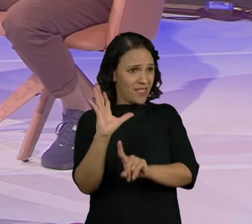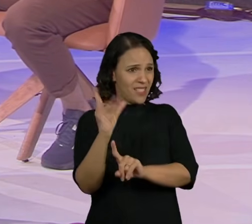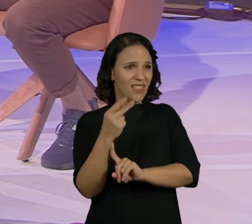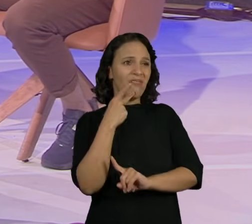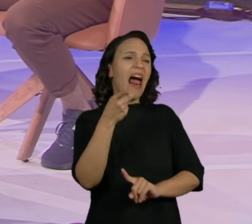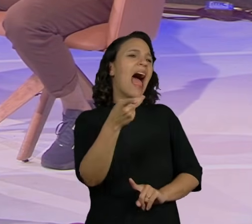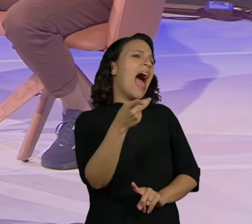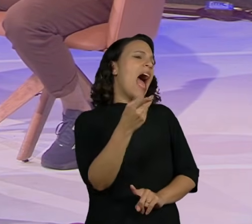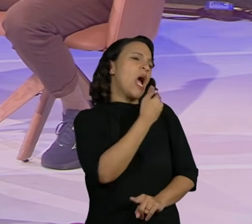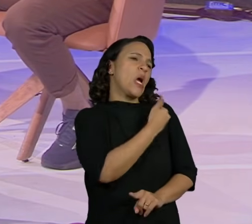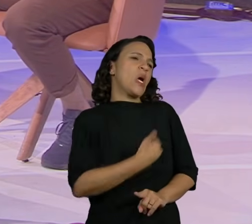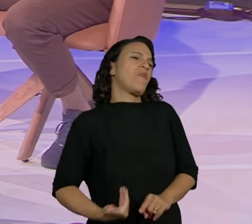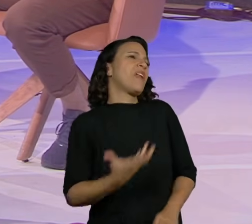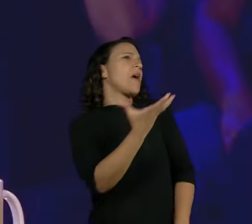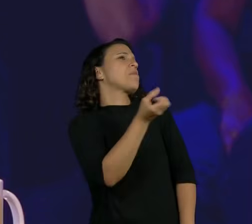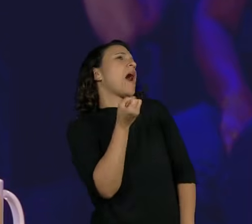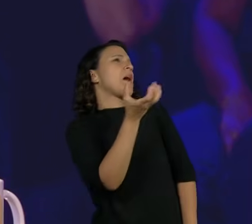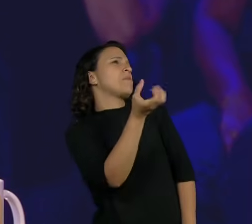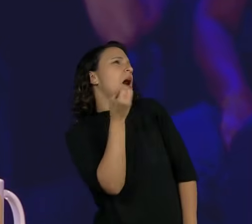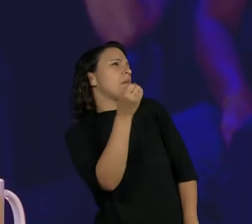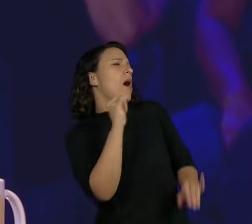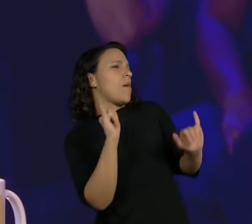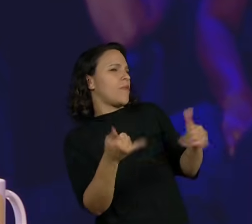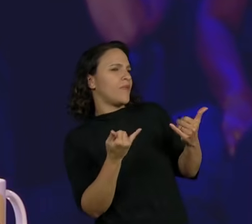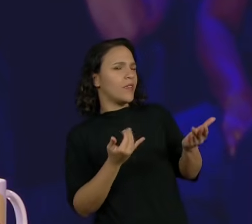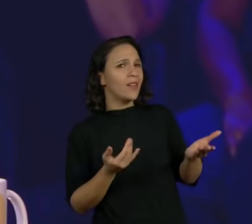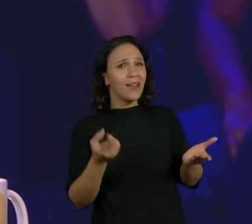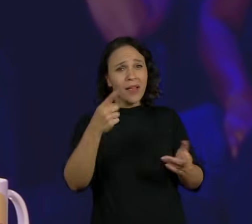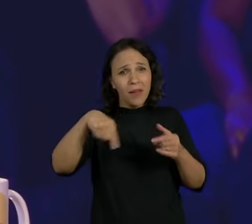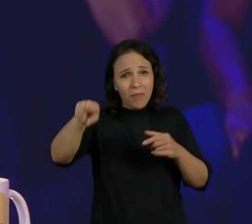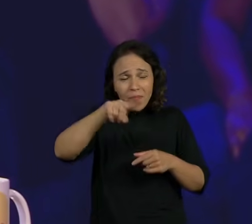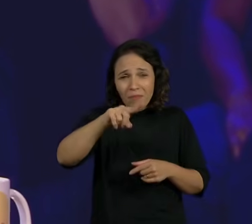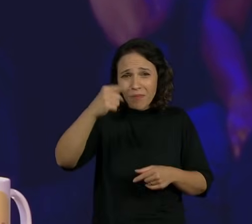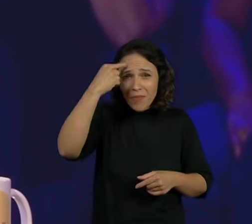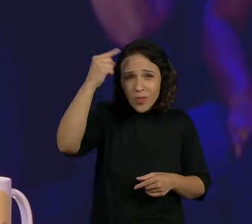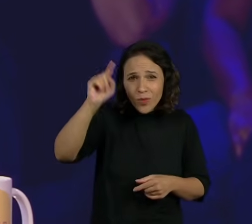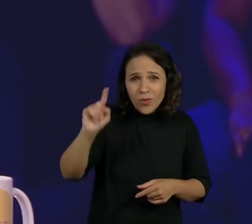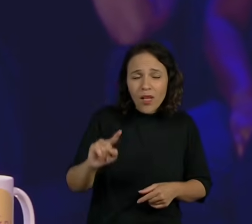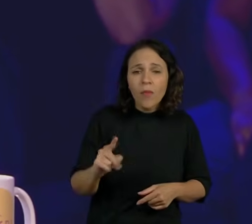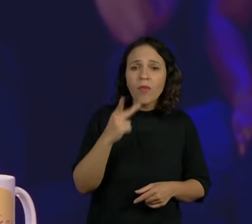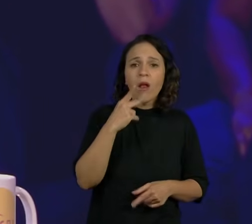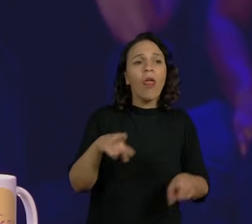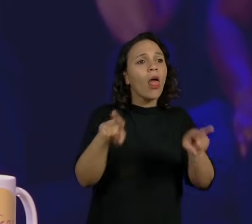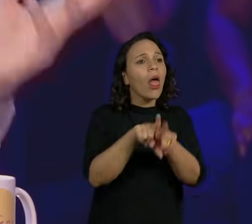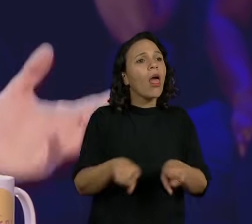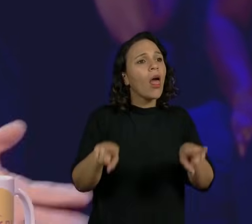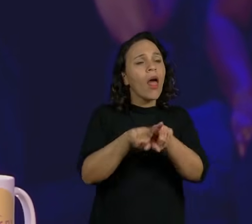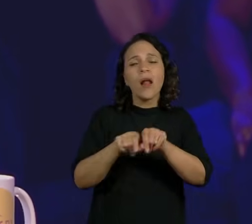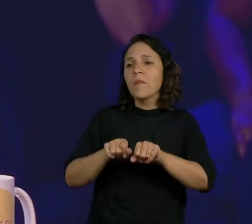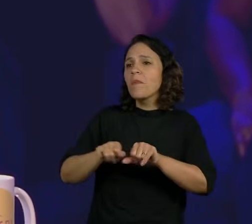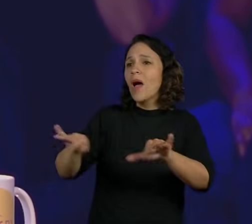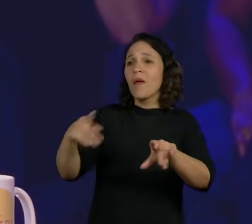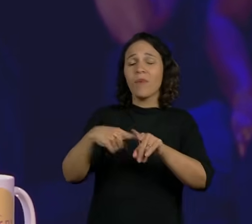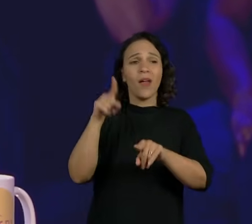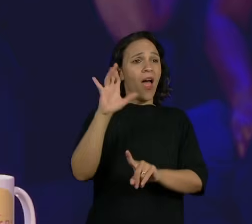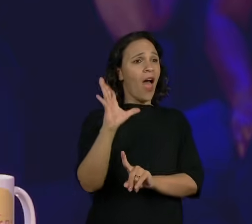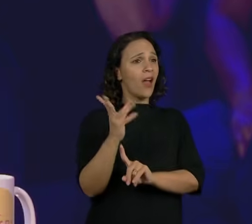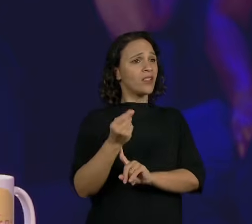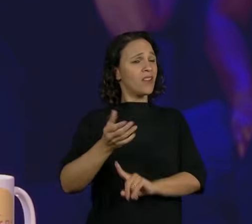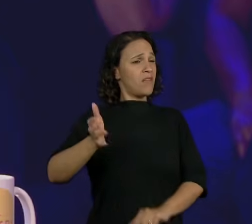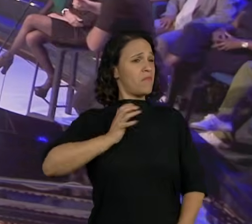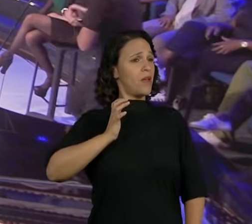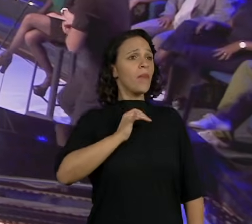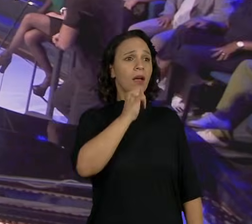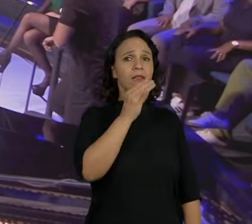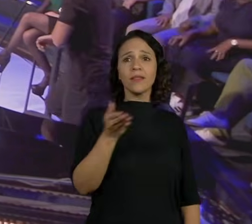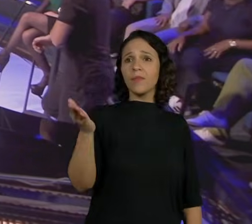de mamar nas tetas do governo. Exatamente. E as pessoas que não acompanham isso vão repetindo, como se os artistas fossem todos milionários. André, o seu